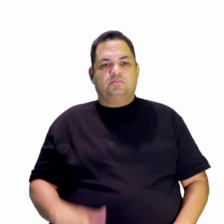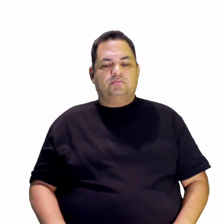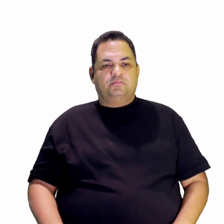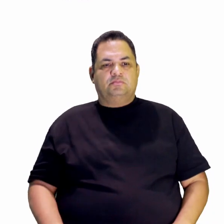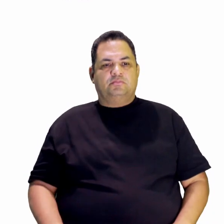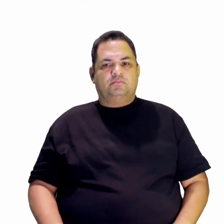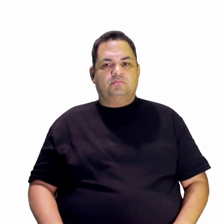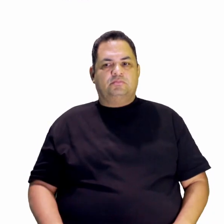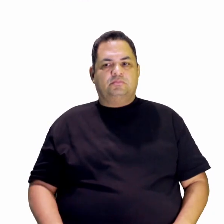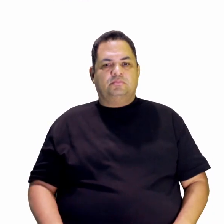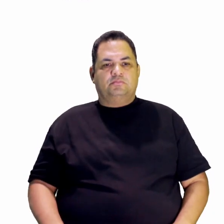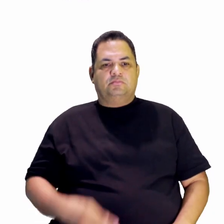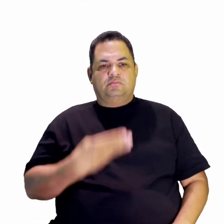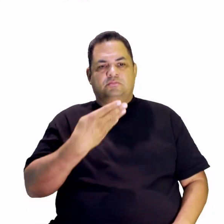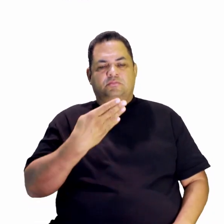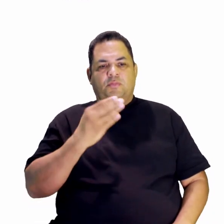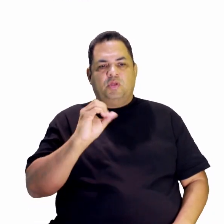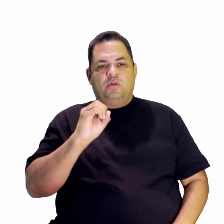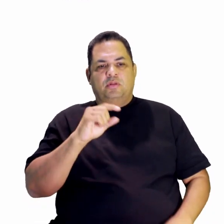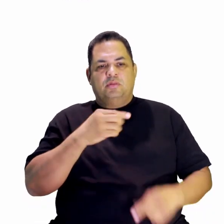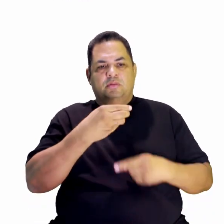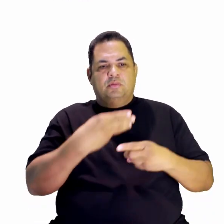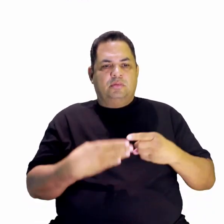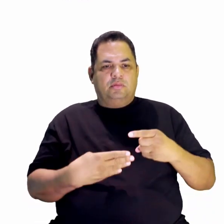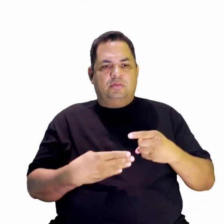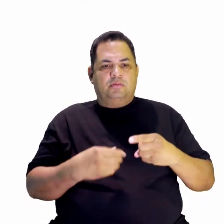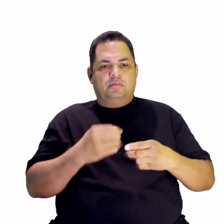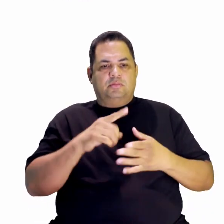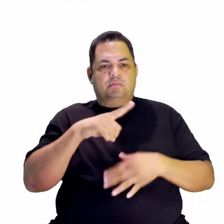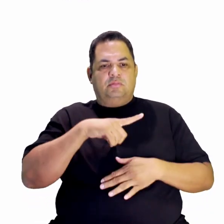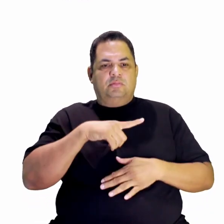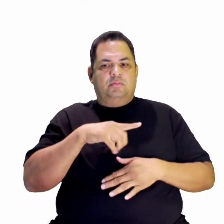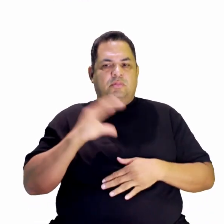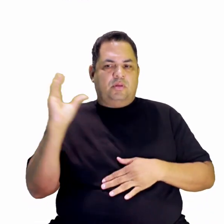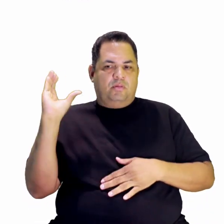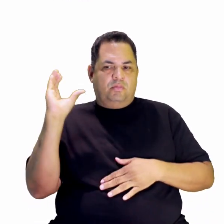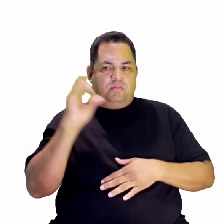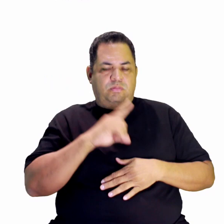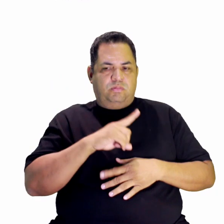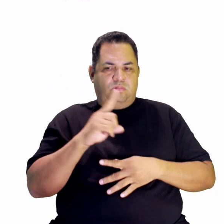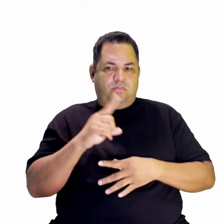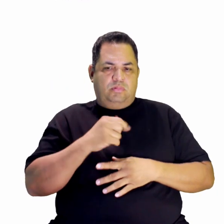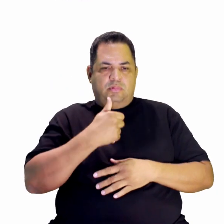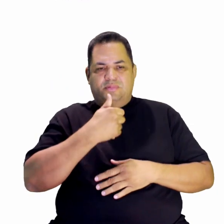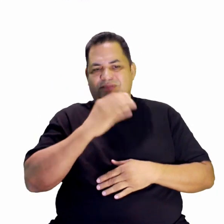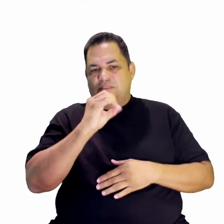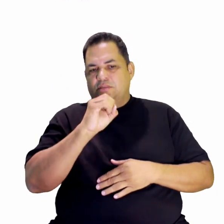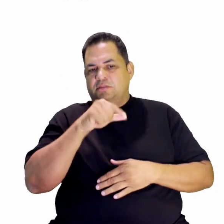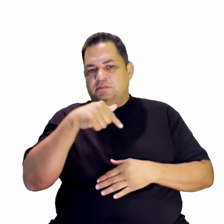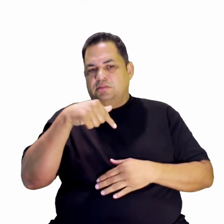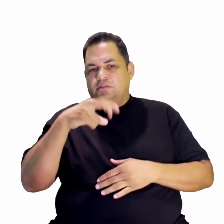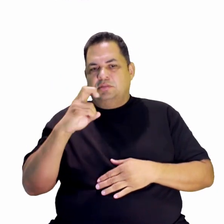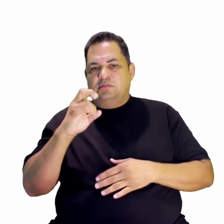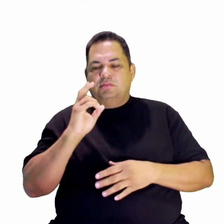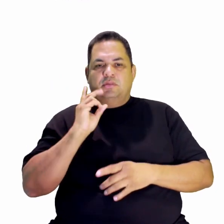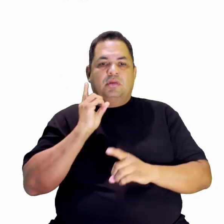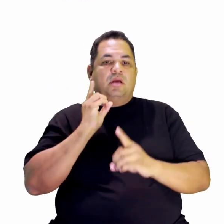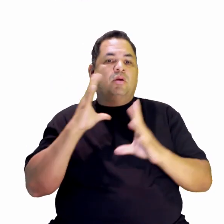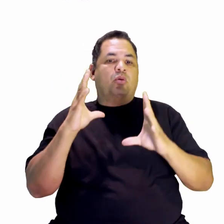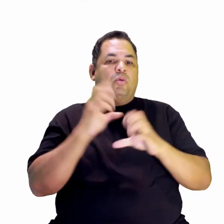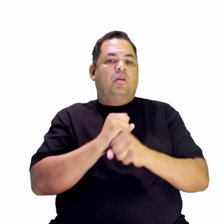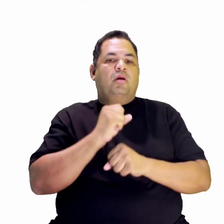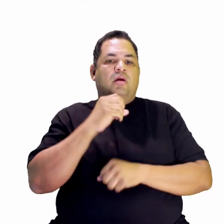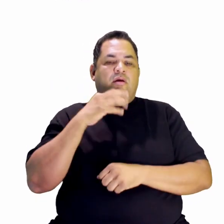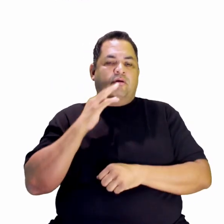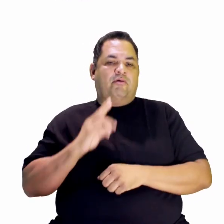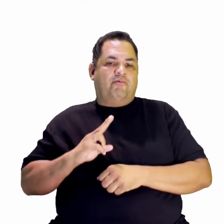Então, 40 multiplicando passa dividindo, eu tenho uma aceleração de 0,75. Vamos achar a força? A